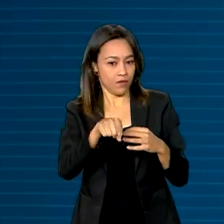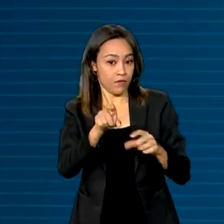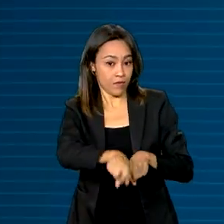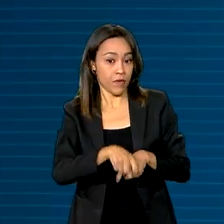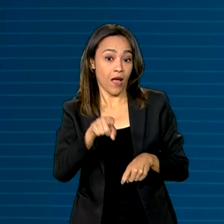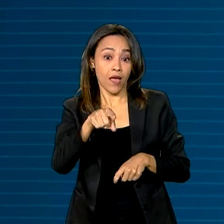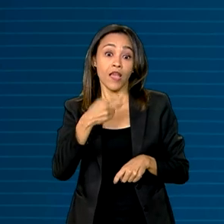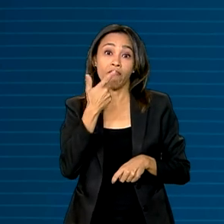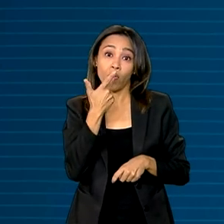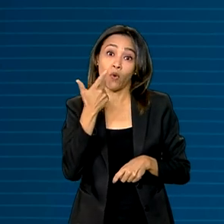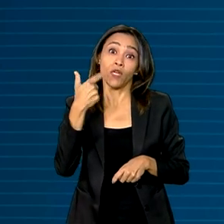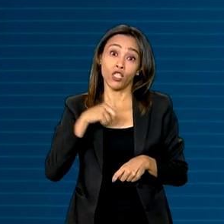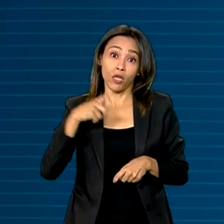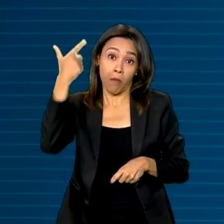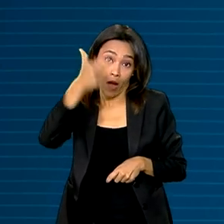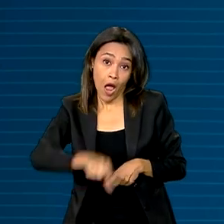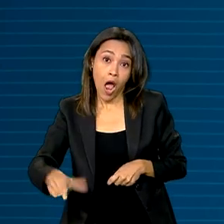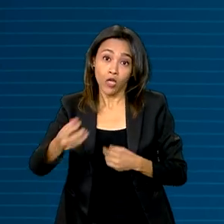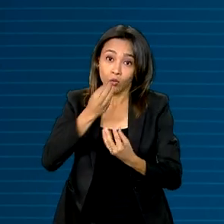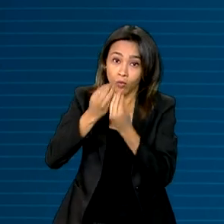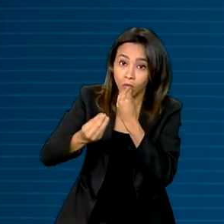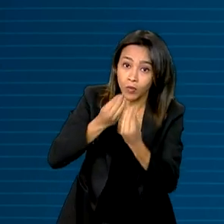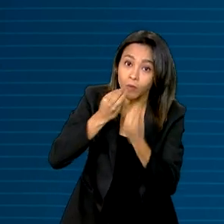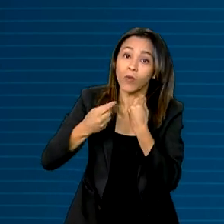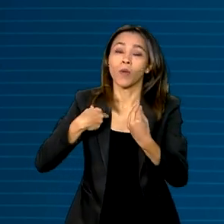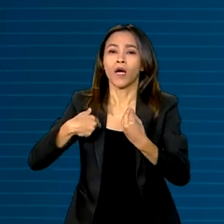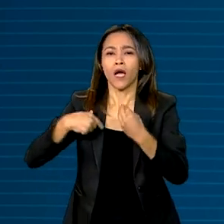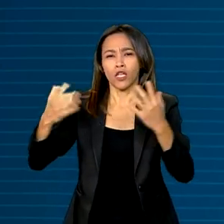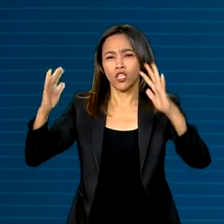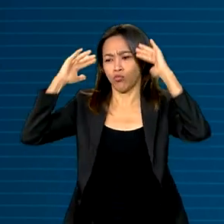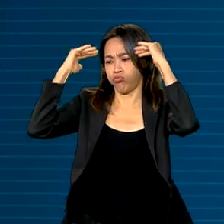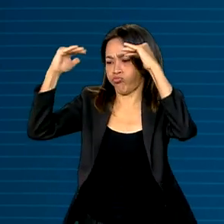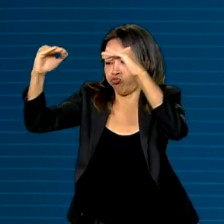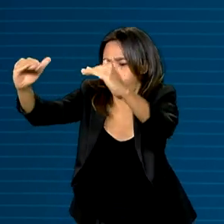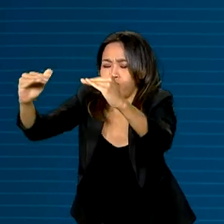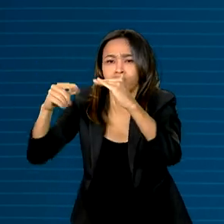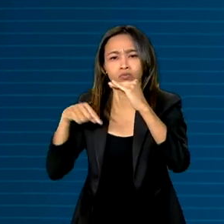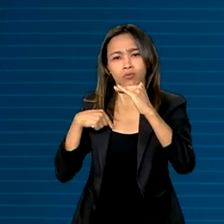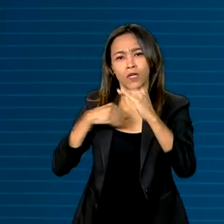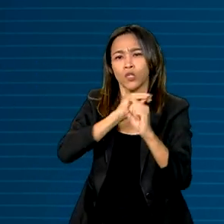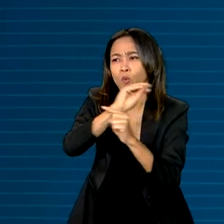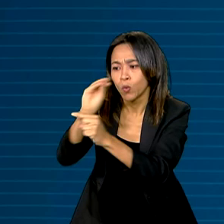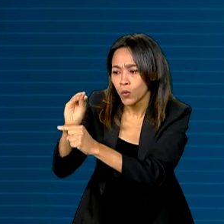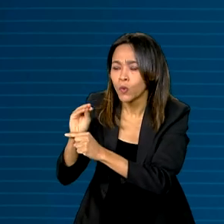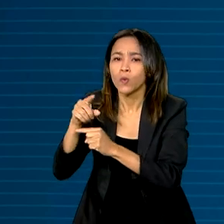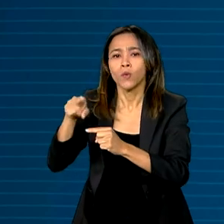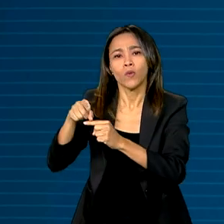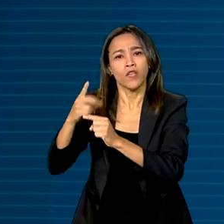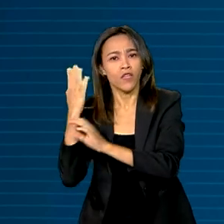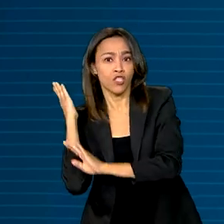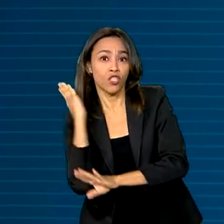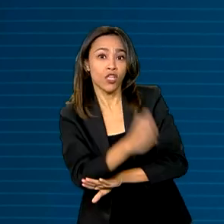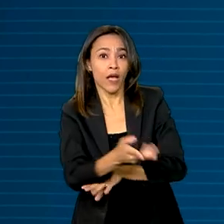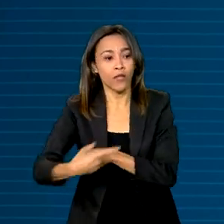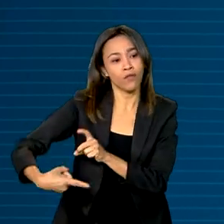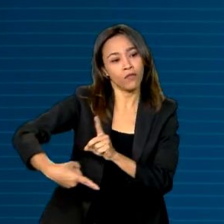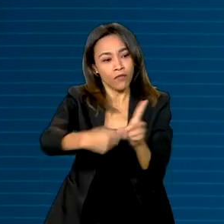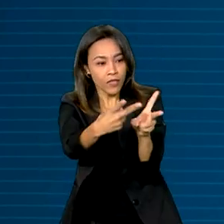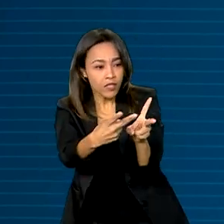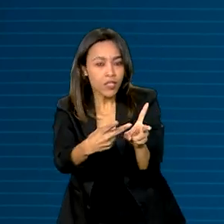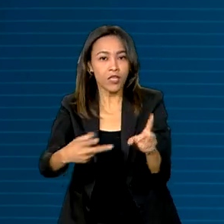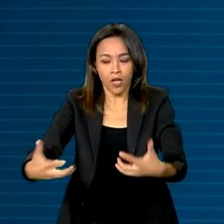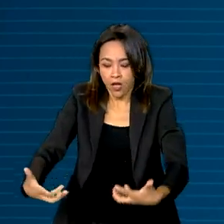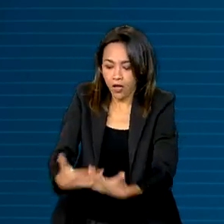mais alimento, a gente reformou, ampliou a nossa parte de estufa, construiu o nosso ponto de venda direto para o cliente da nossa parte de